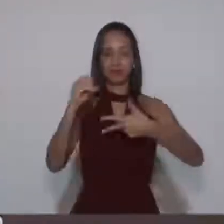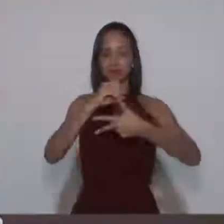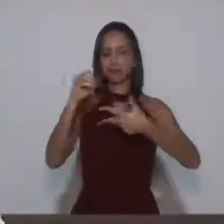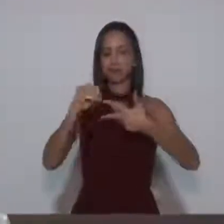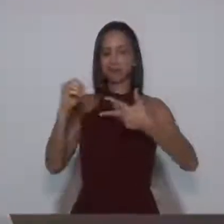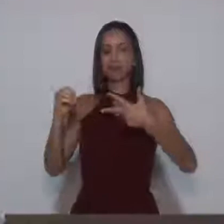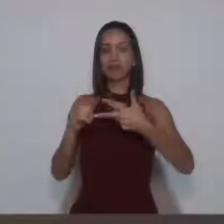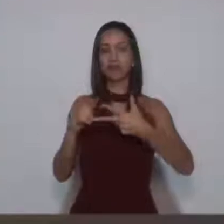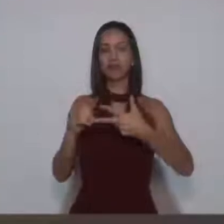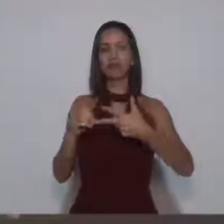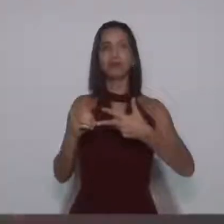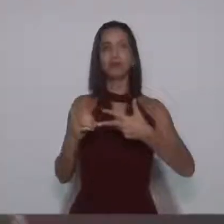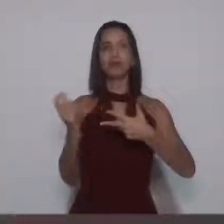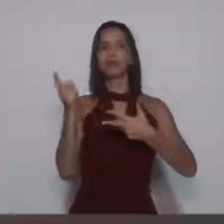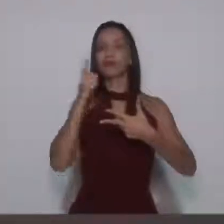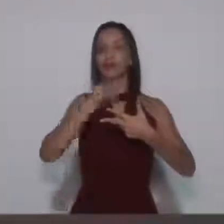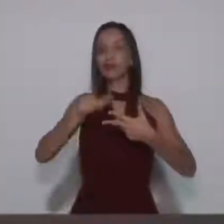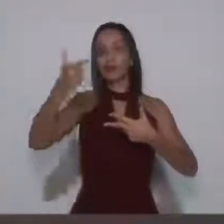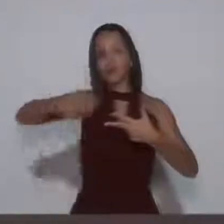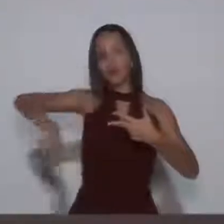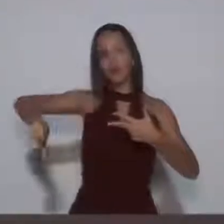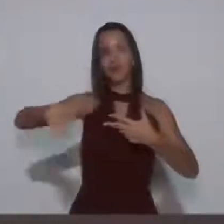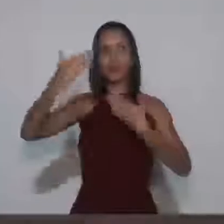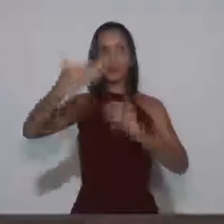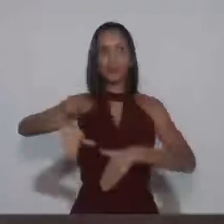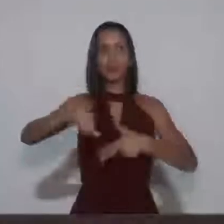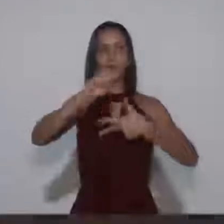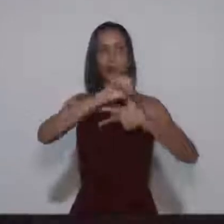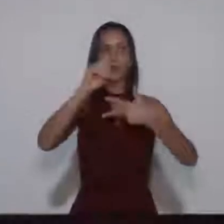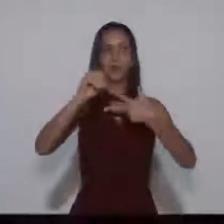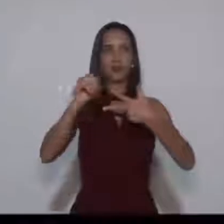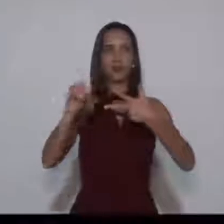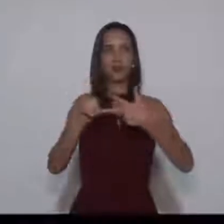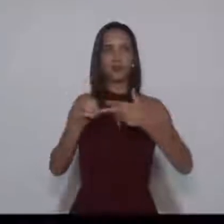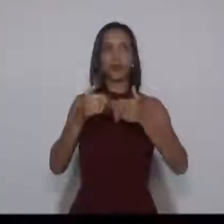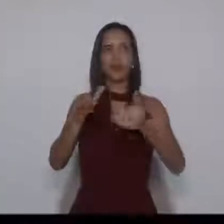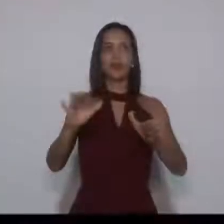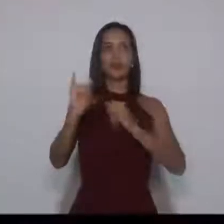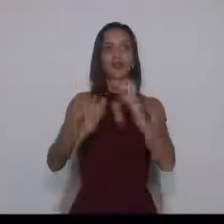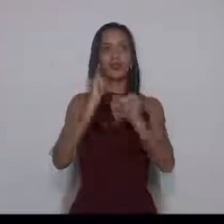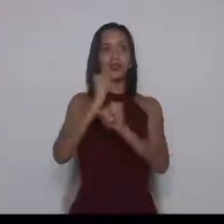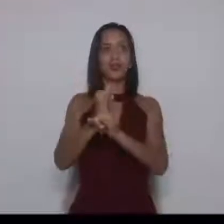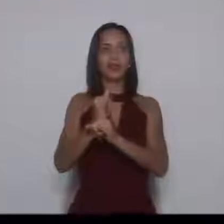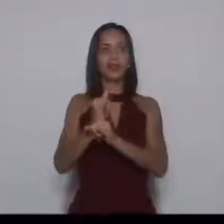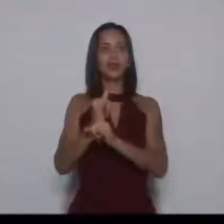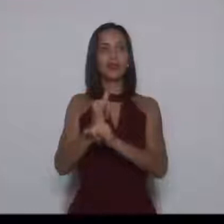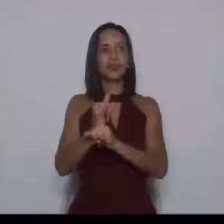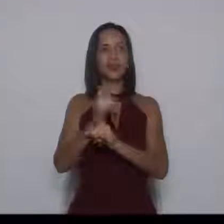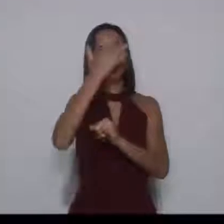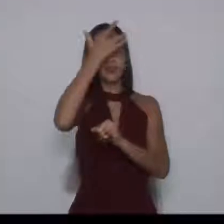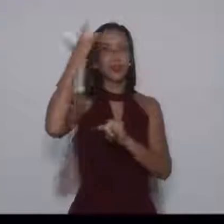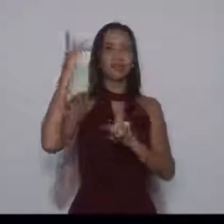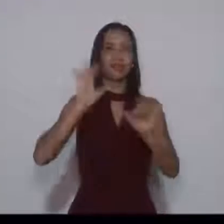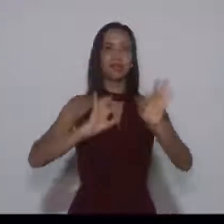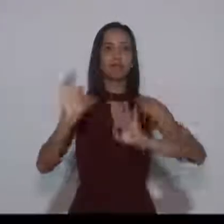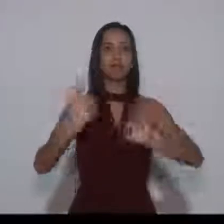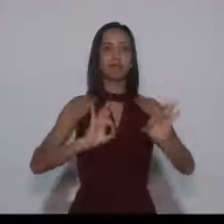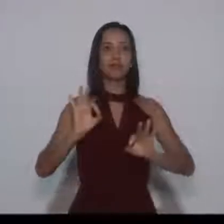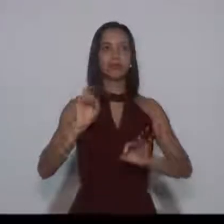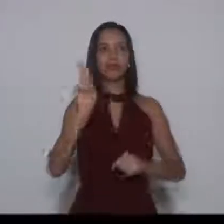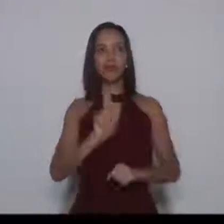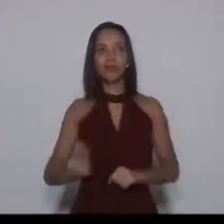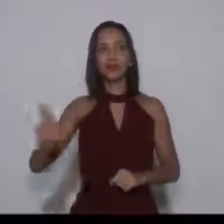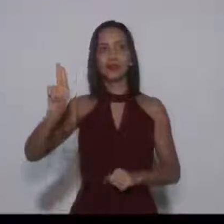favor, nós conseguimos de novo o convênio. Na verdade, ele é aberto pela internet, então quem for se preparar, a Universidade